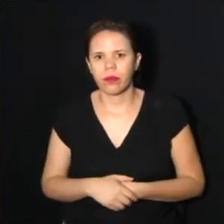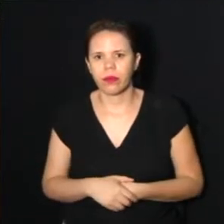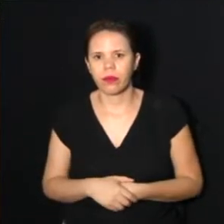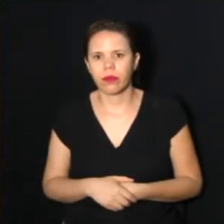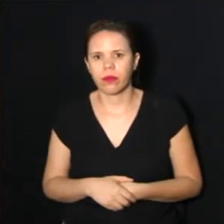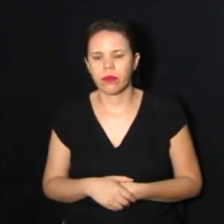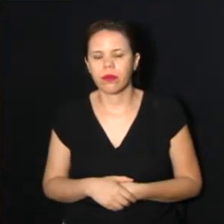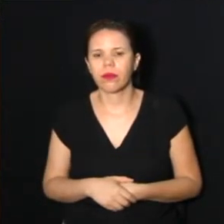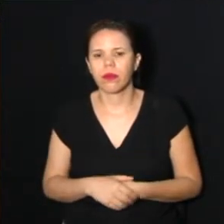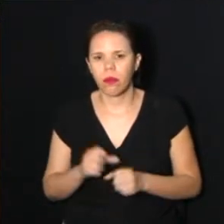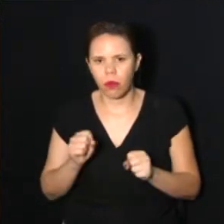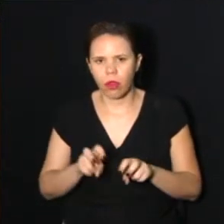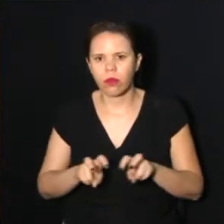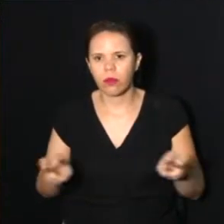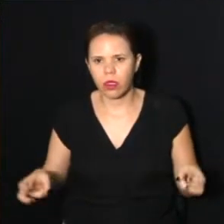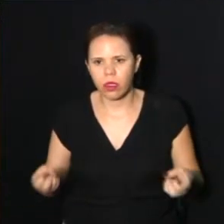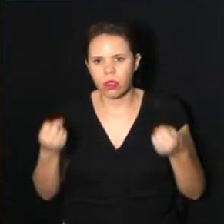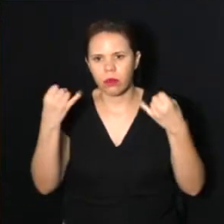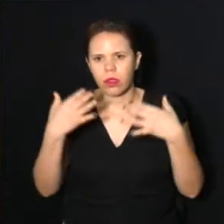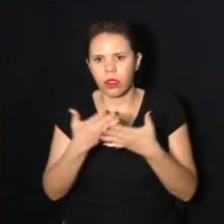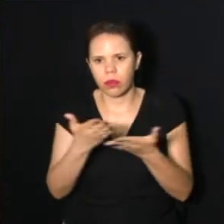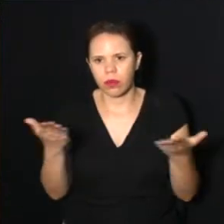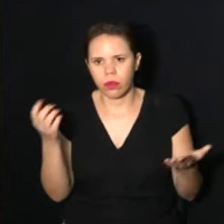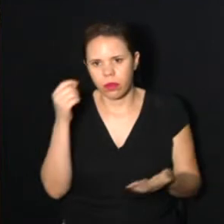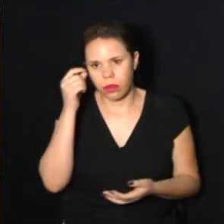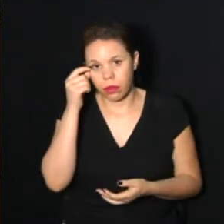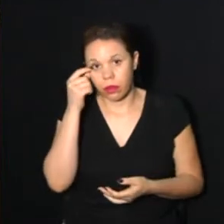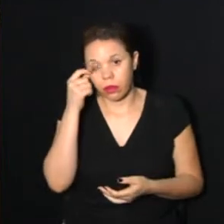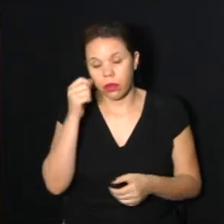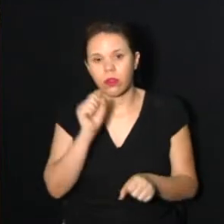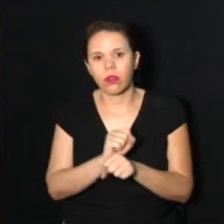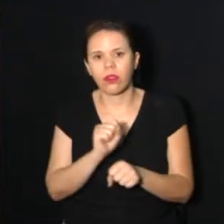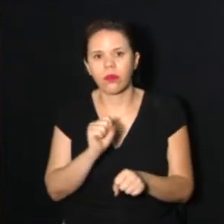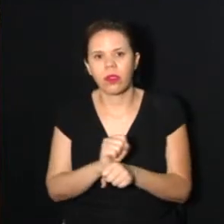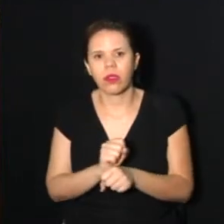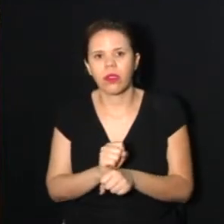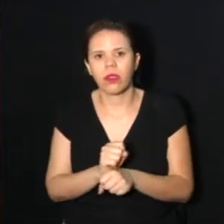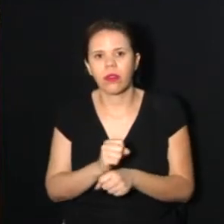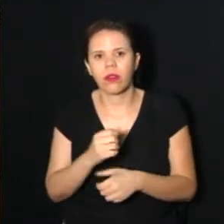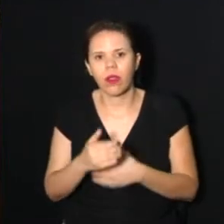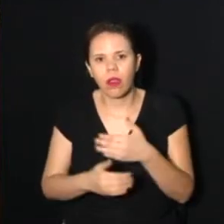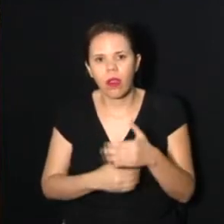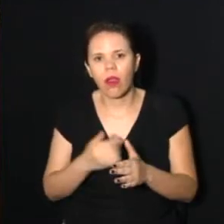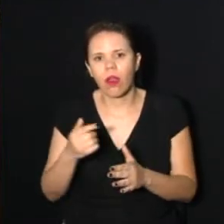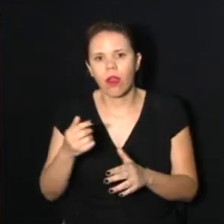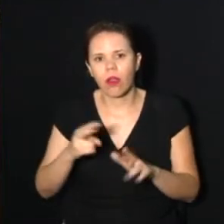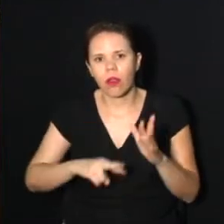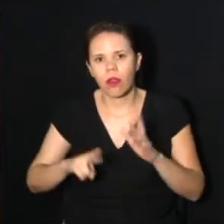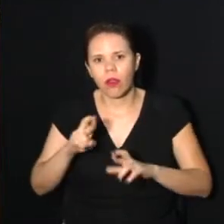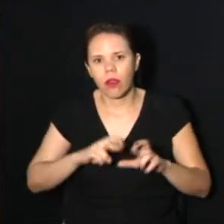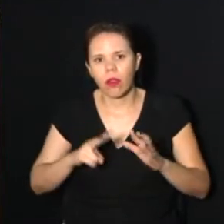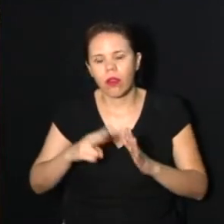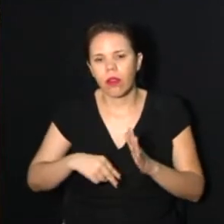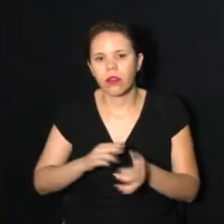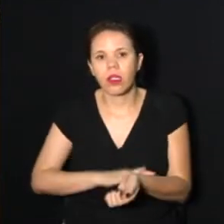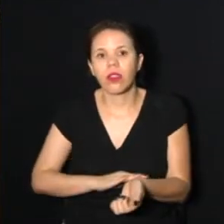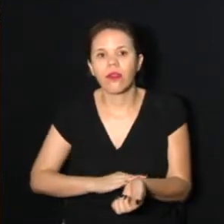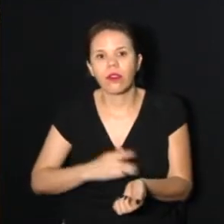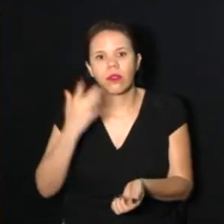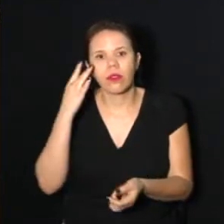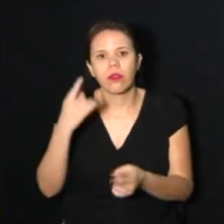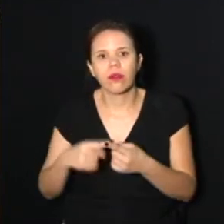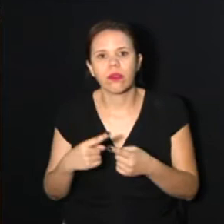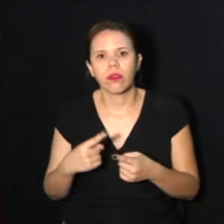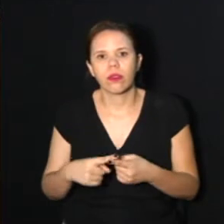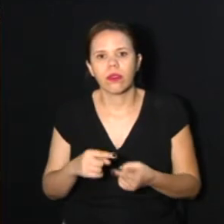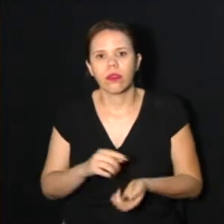eu deliberei para que a mesa esclarecesse o senhor. Então, mas senhor, eu estou aguardando a ordem, aguardando a vista. O senhor está nervoso, eu não sei por quê. Não estou, senhor não...